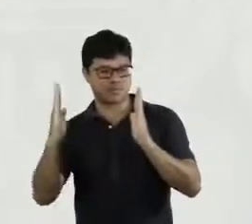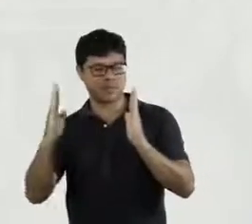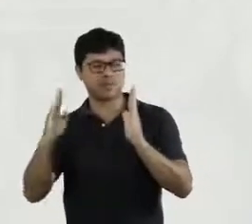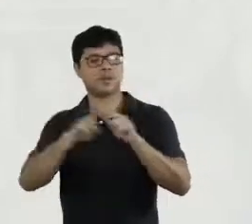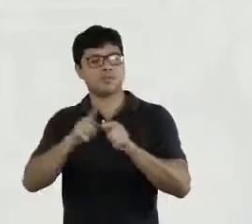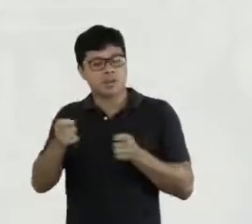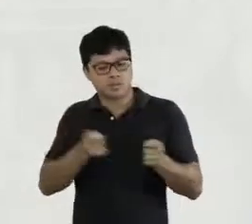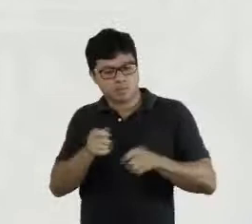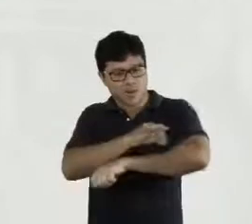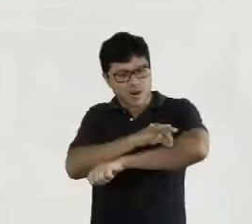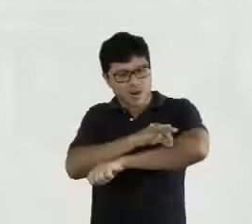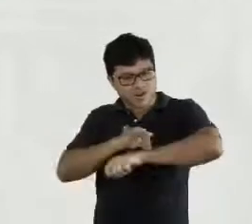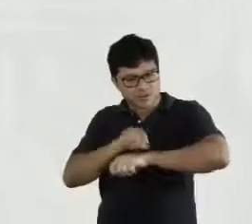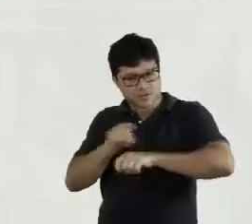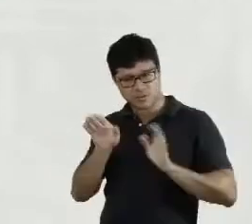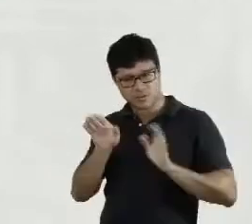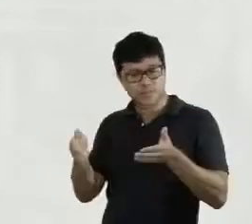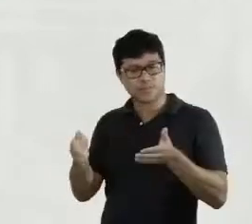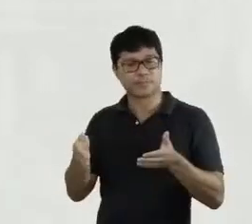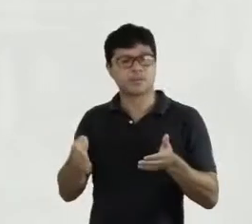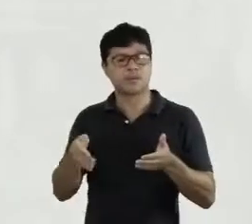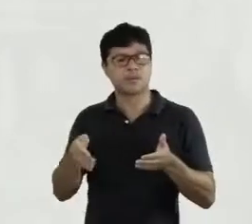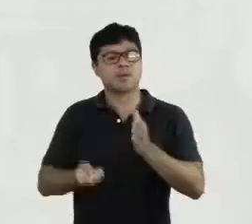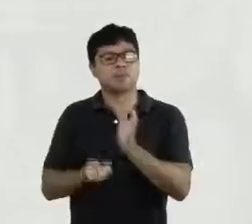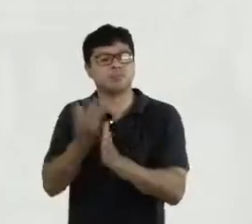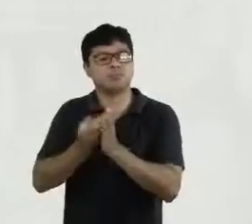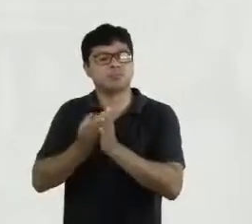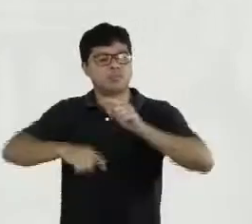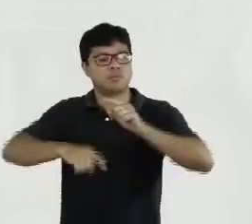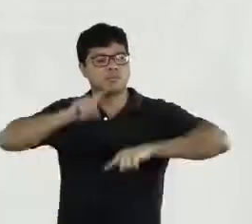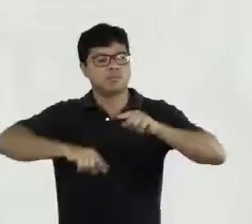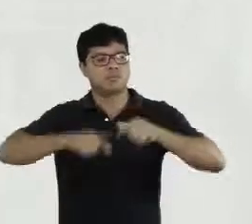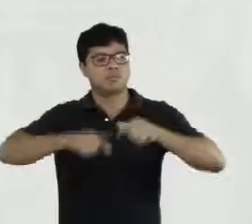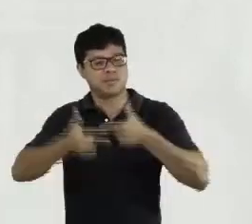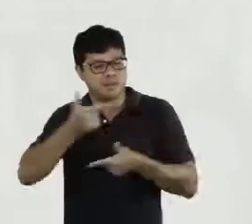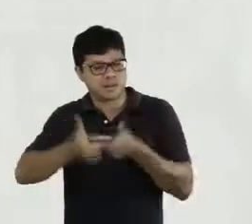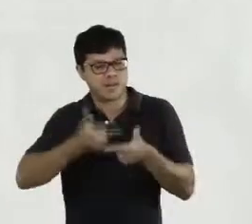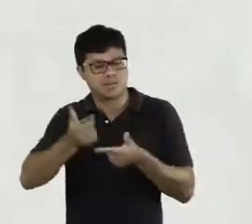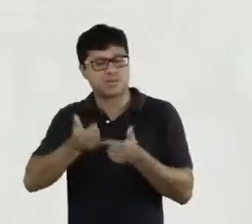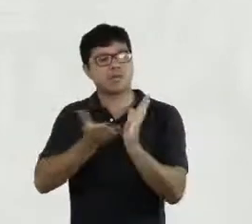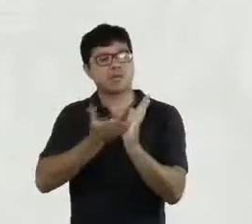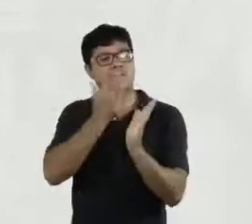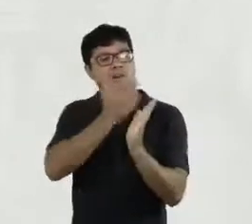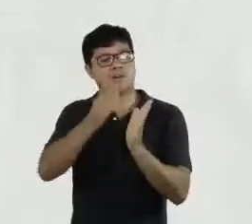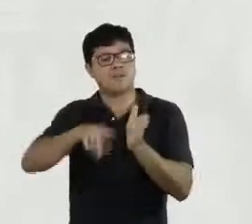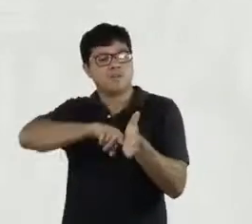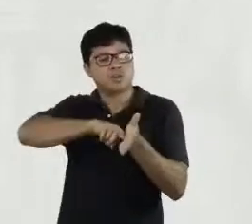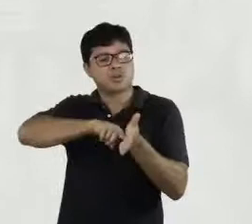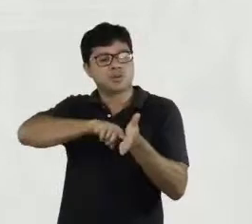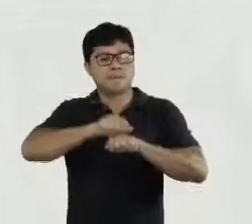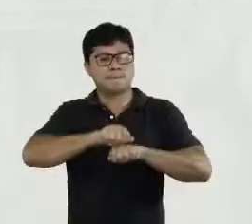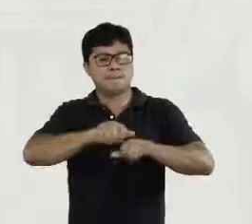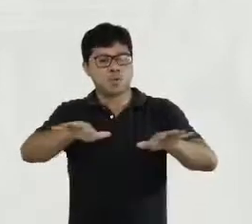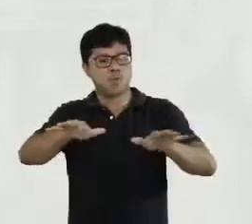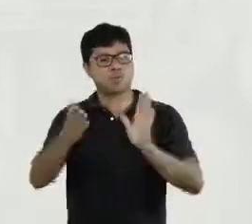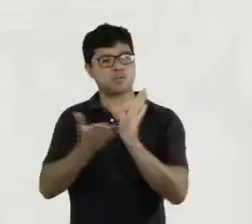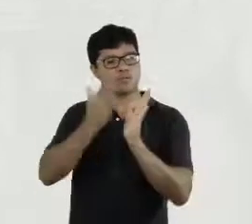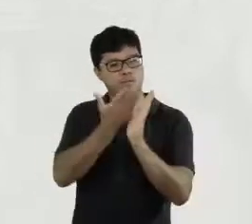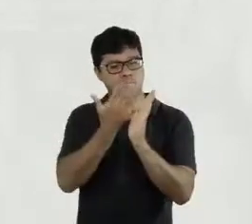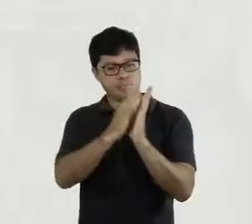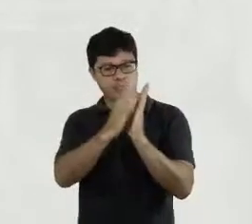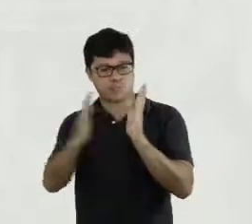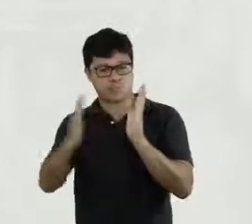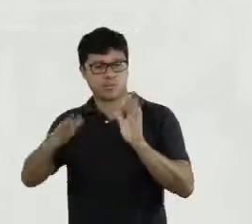da informação, e no desenvolvimento de produtos e serviços bibliográficos para pesquisa e difusão do patrimônio